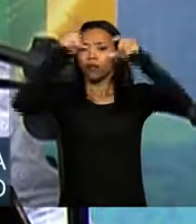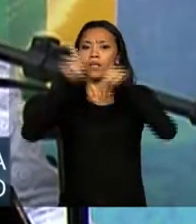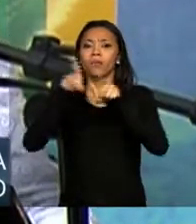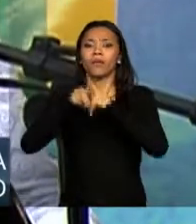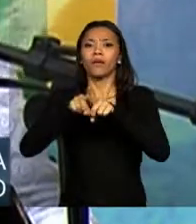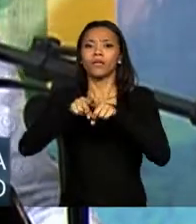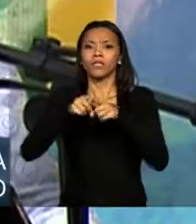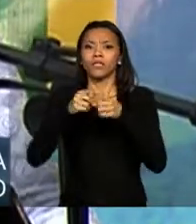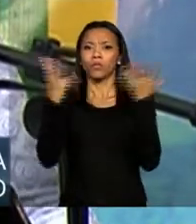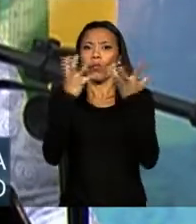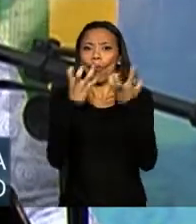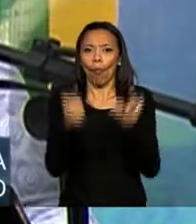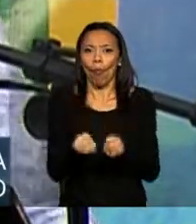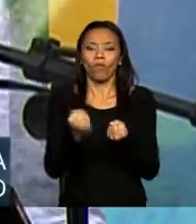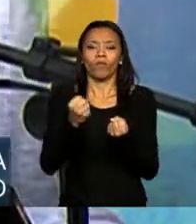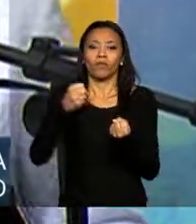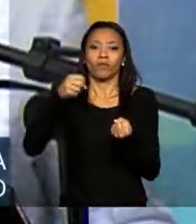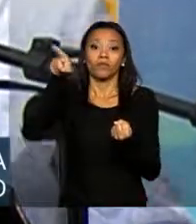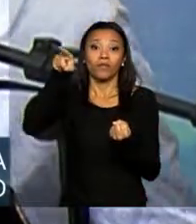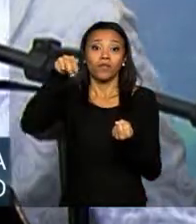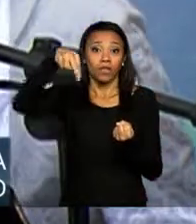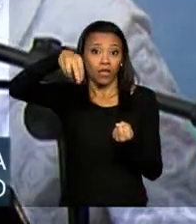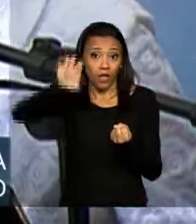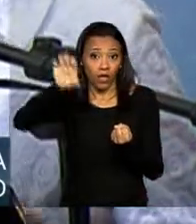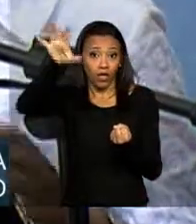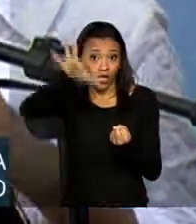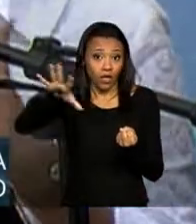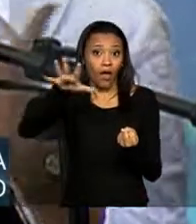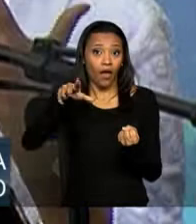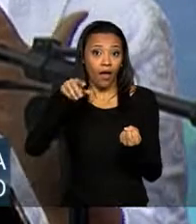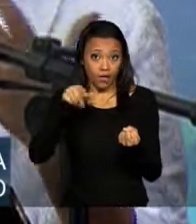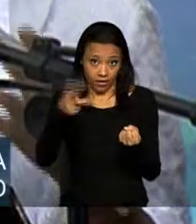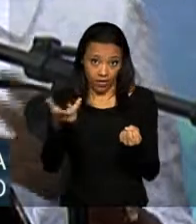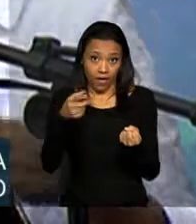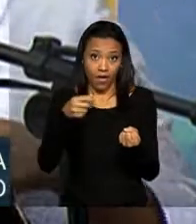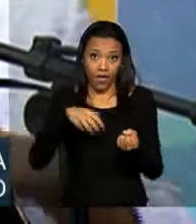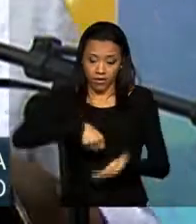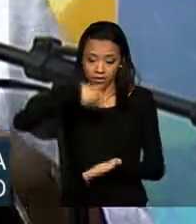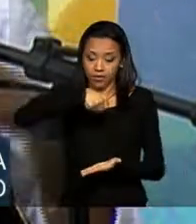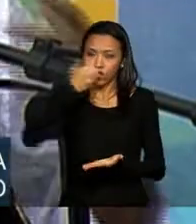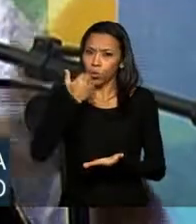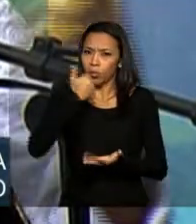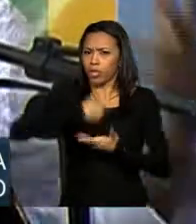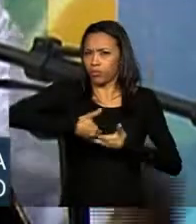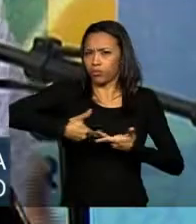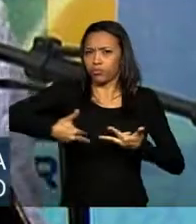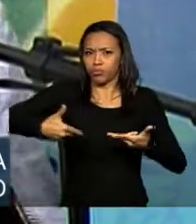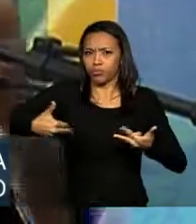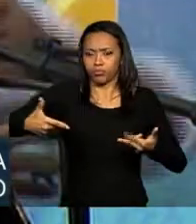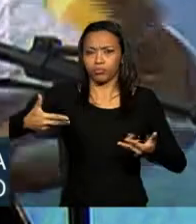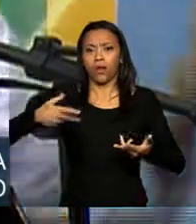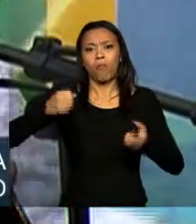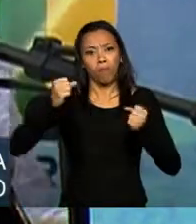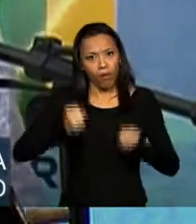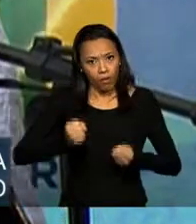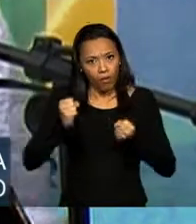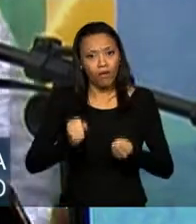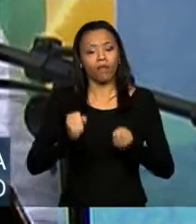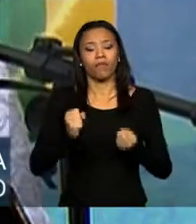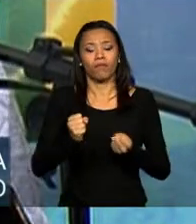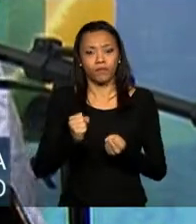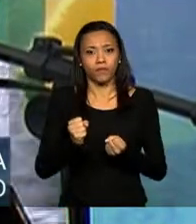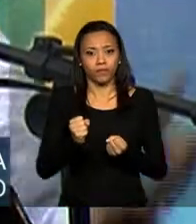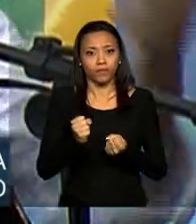tem seca no nordeste essas essas essas cestas e Muitas delas podem até